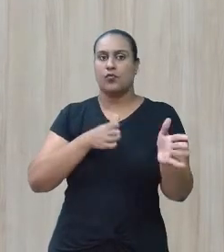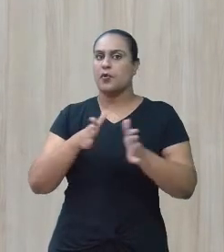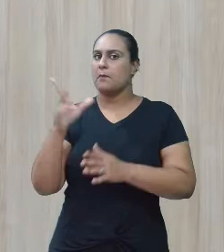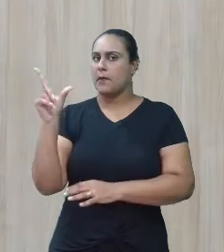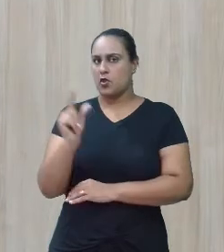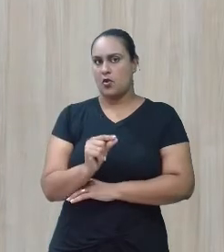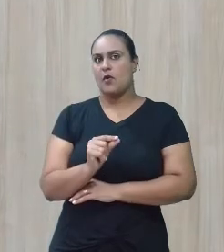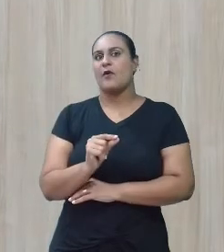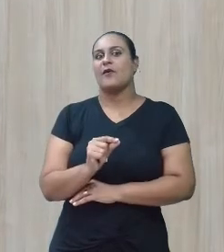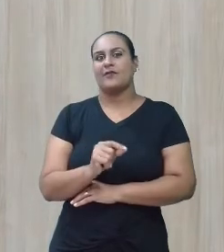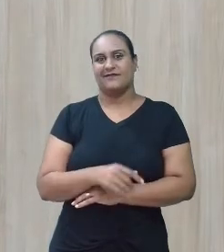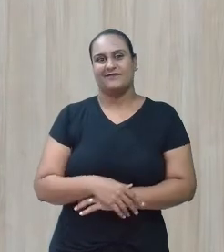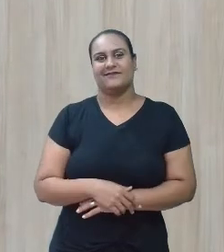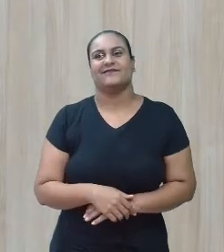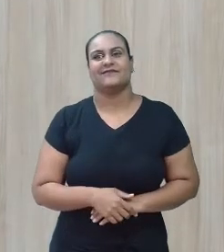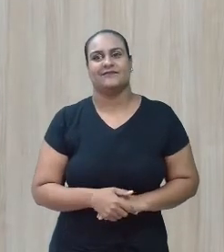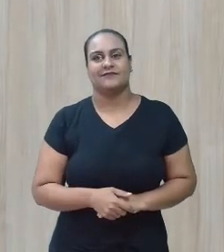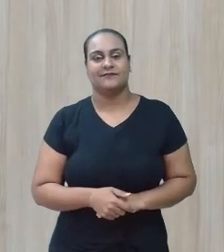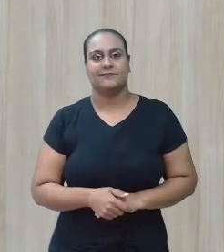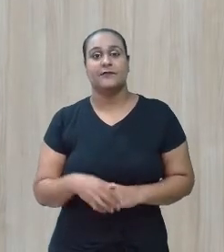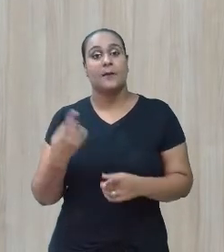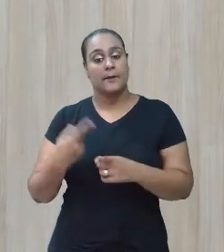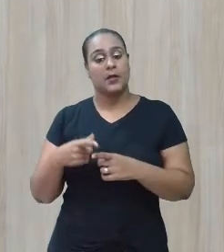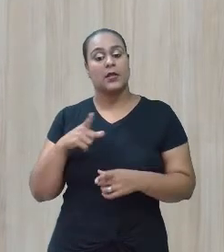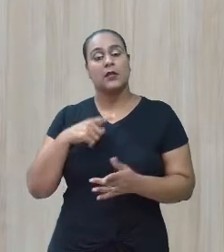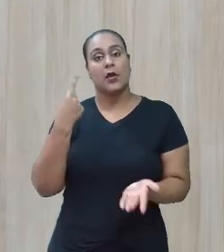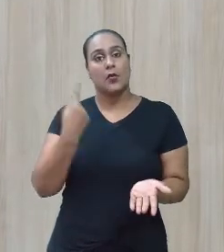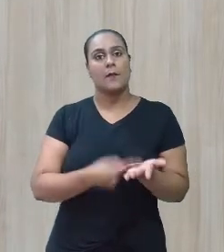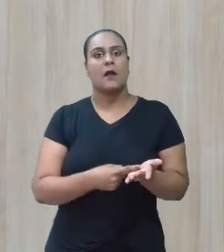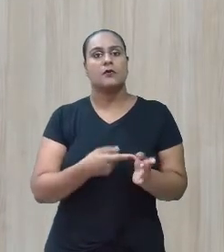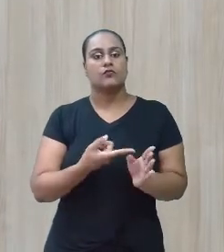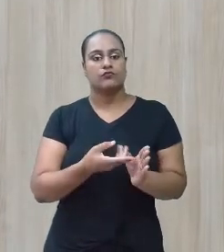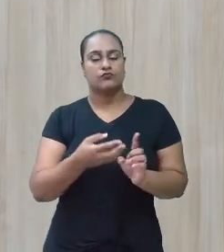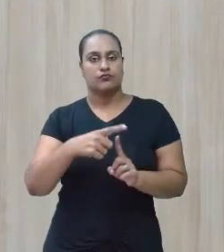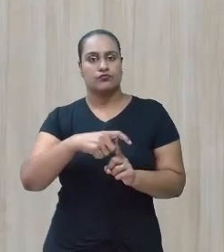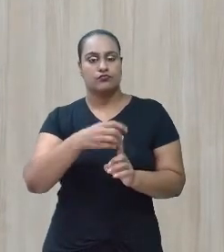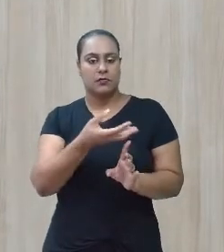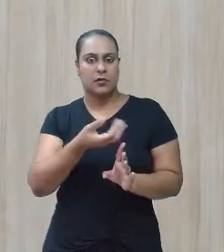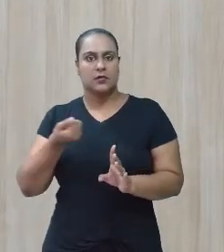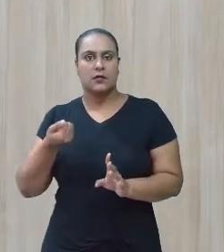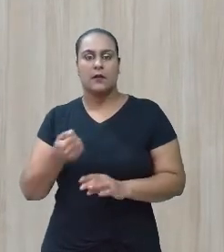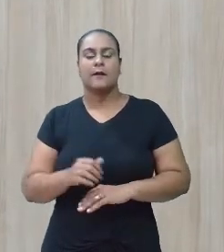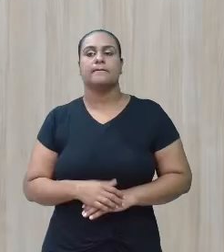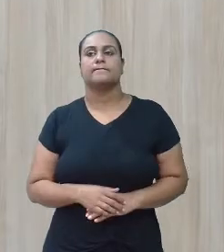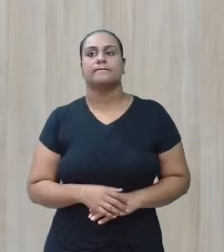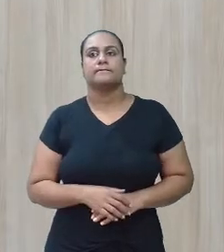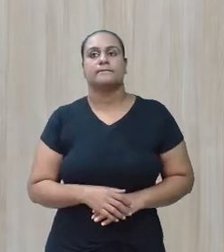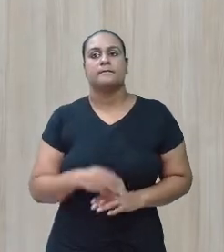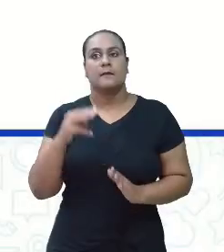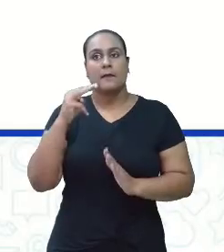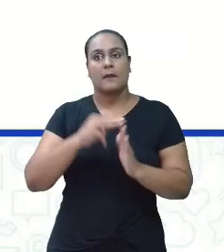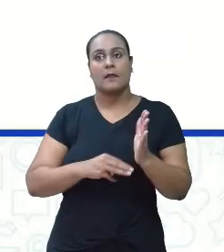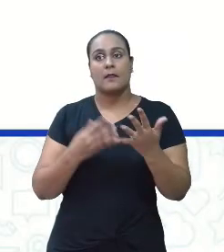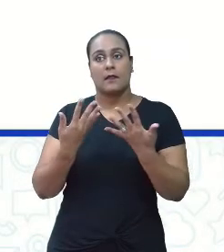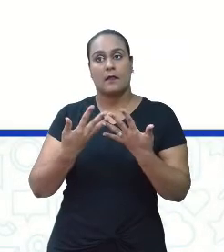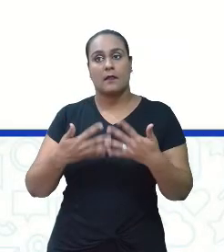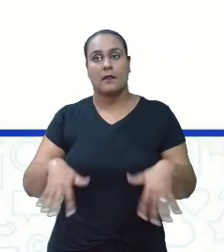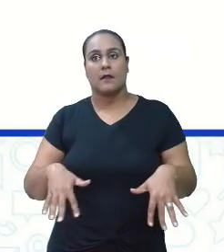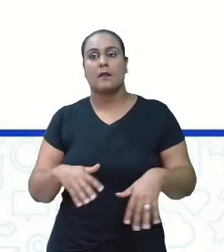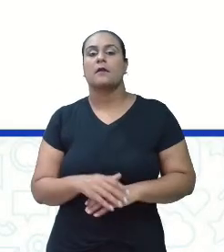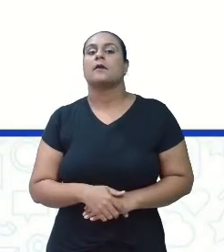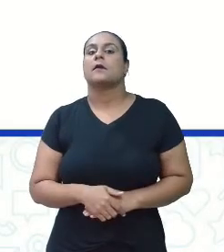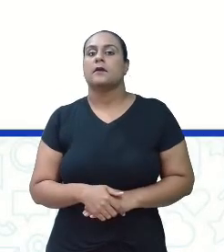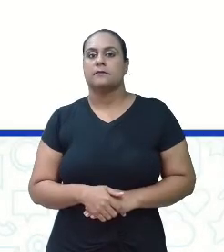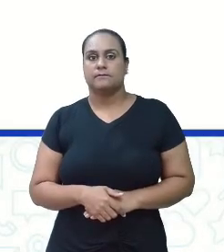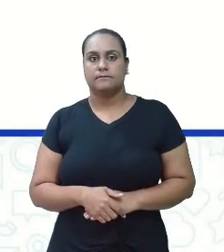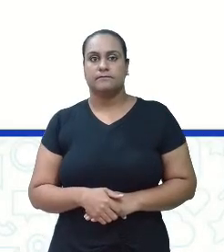5 anos sem engravidar, porque tem o prazo também de tirar. E aqui vamos ver os métodos naturais, né? O